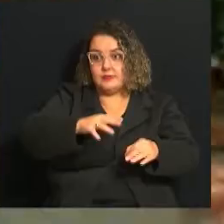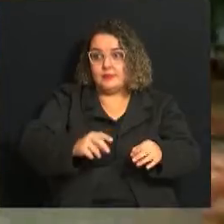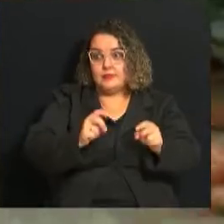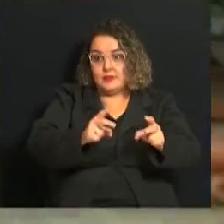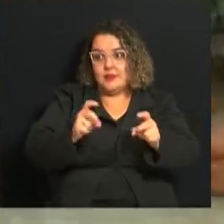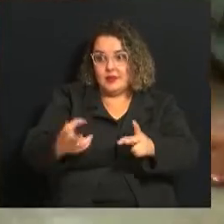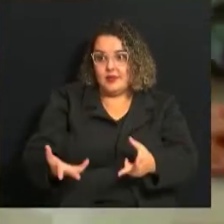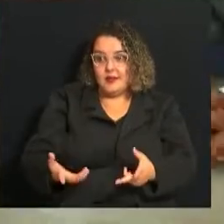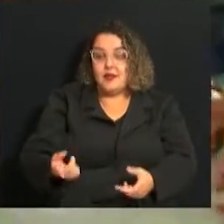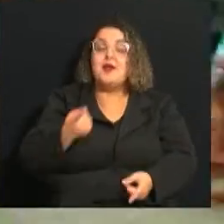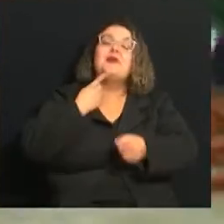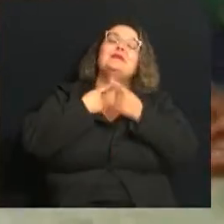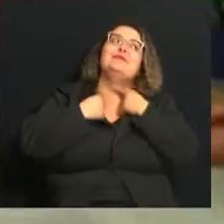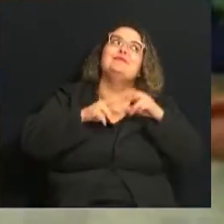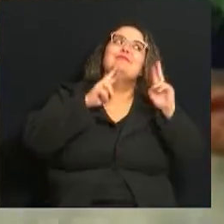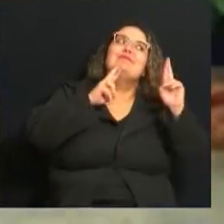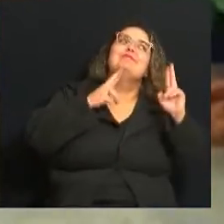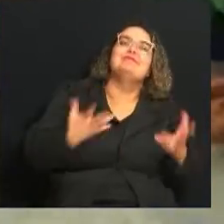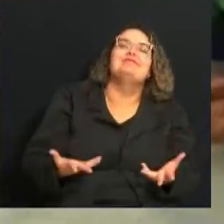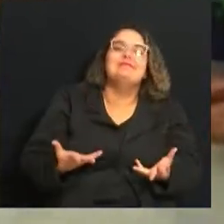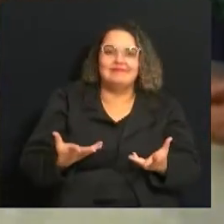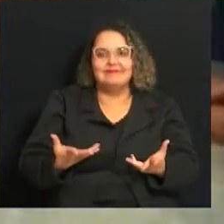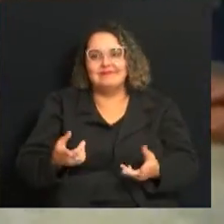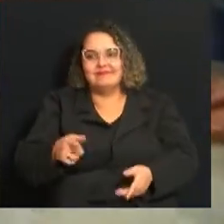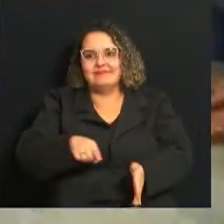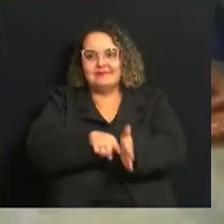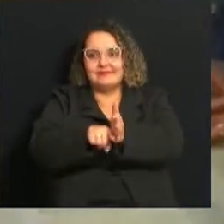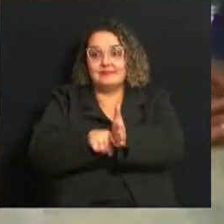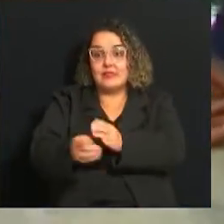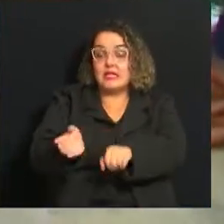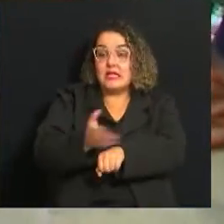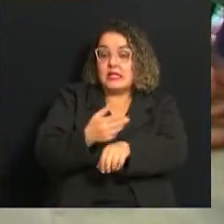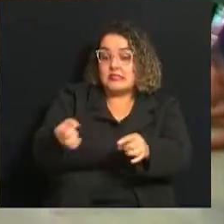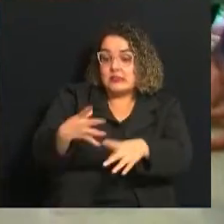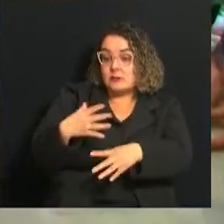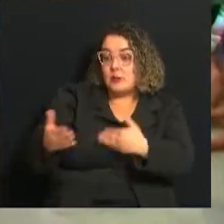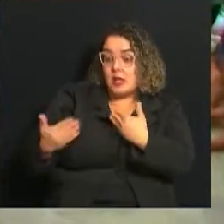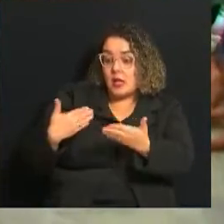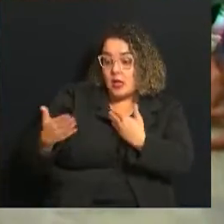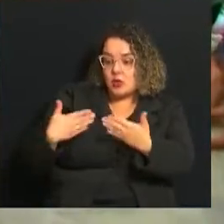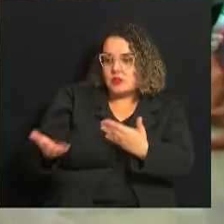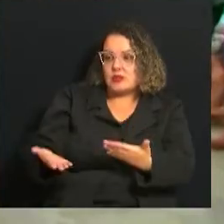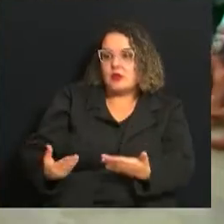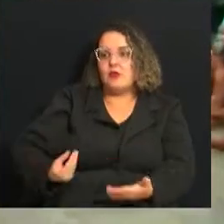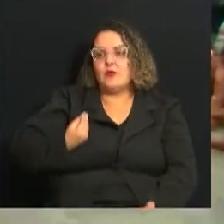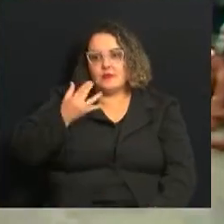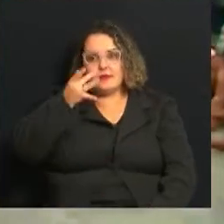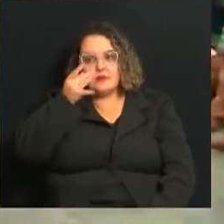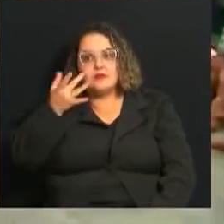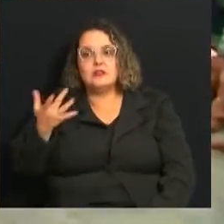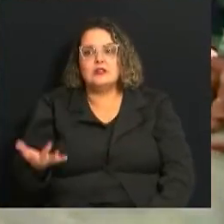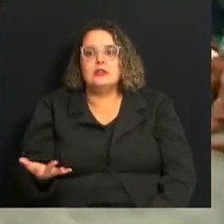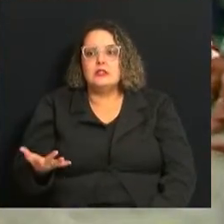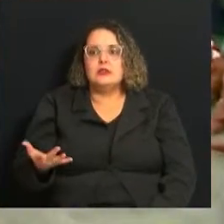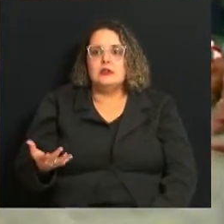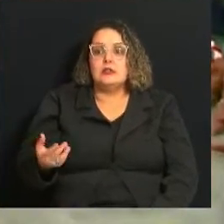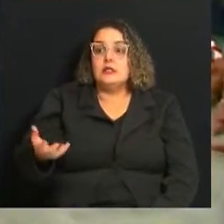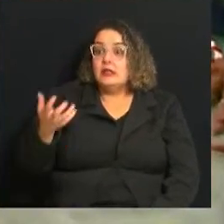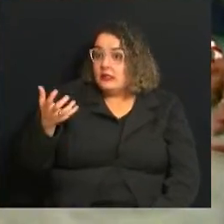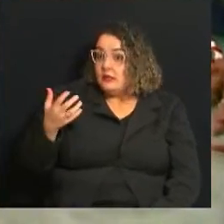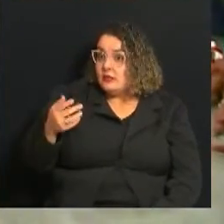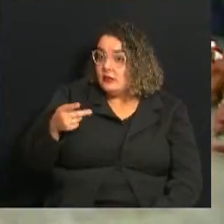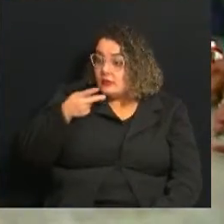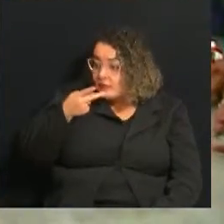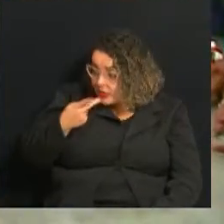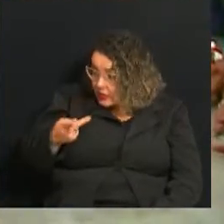grande desejo como pesquisadores. Bom, antes da gente encerrar aqui a nossa participação ao vivo, gostaria que a senhora falasse um